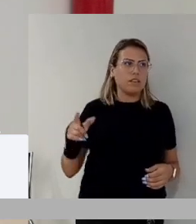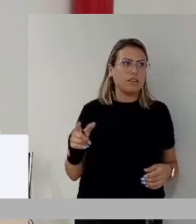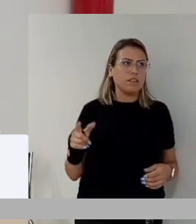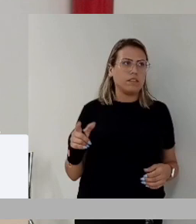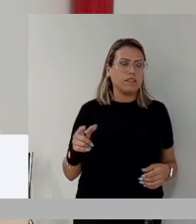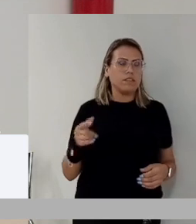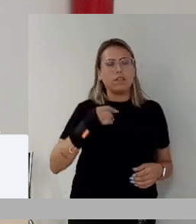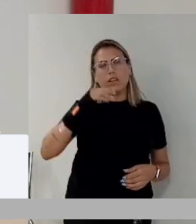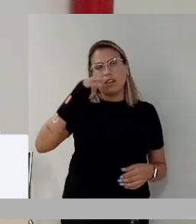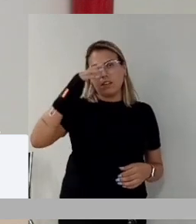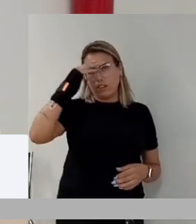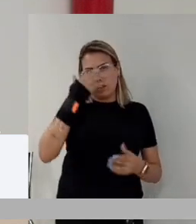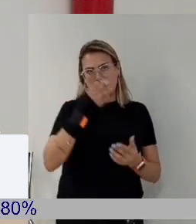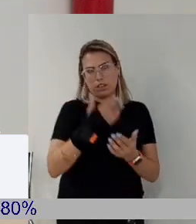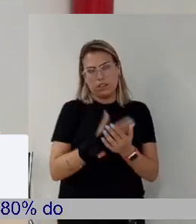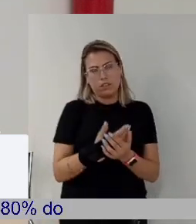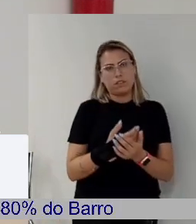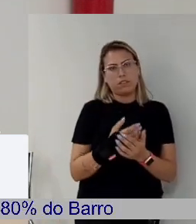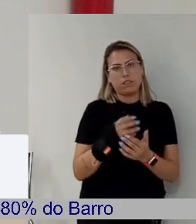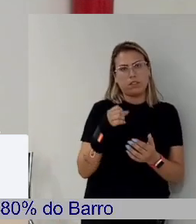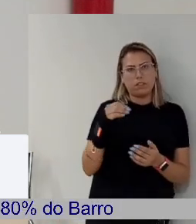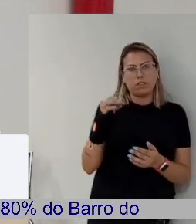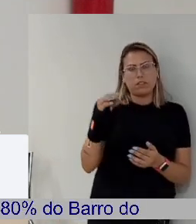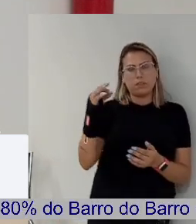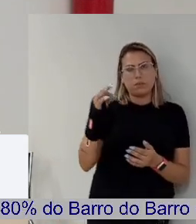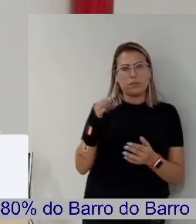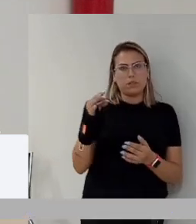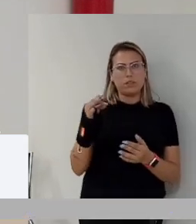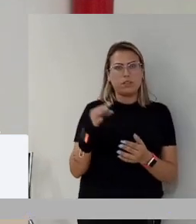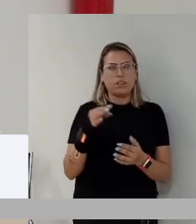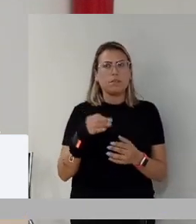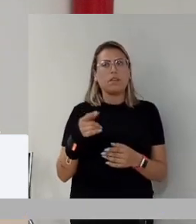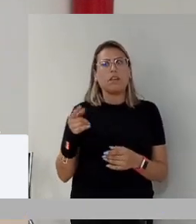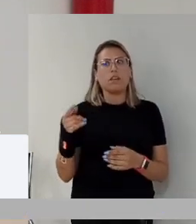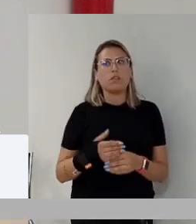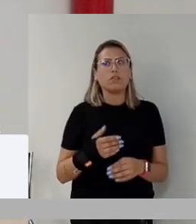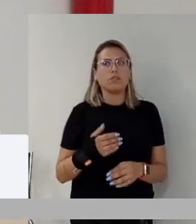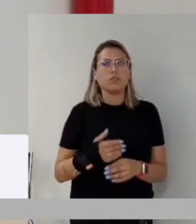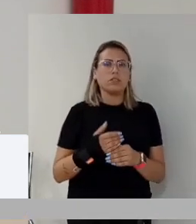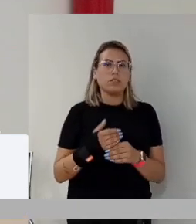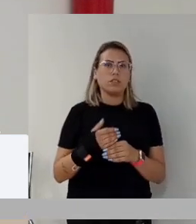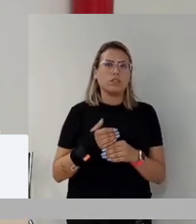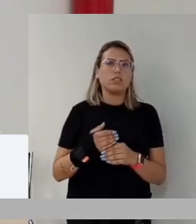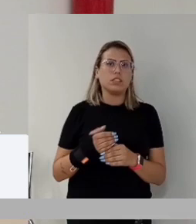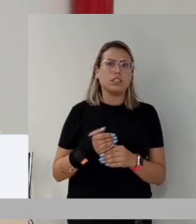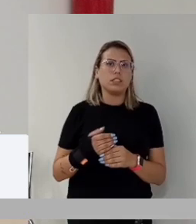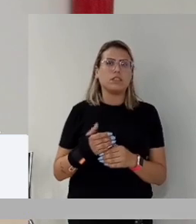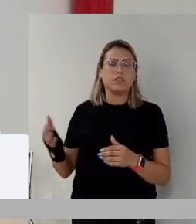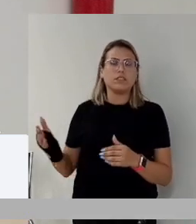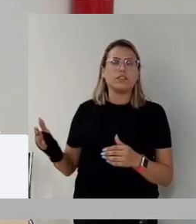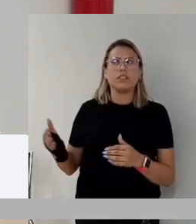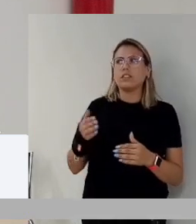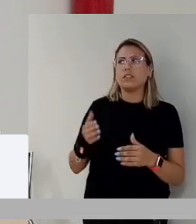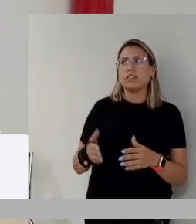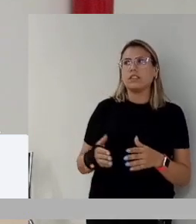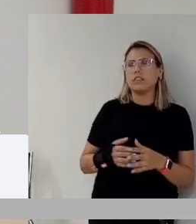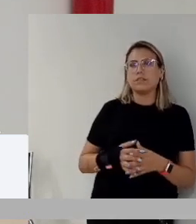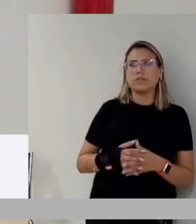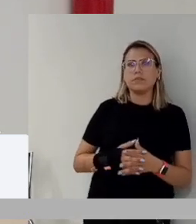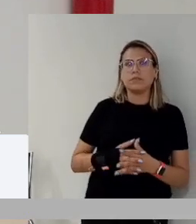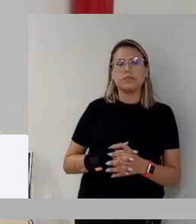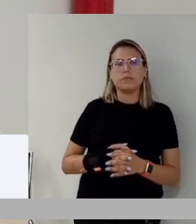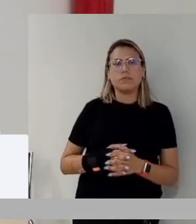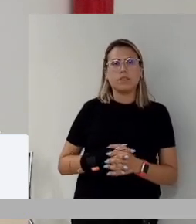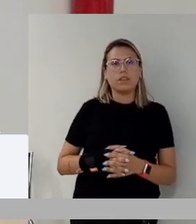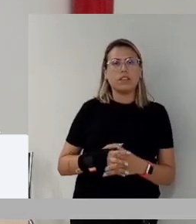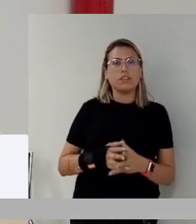acredito que 80% do Barro do Barro para construir aí Tabuleiro do Norte veio veio dali do alto de valdon inclusive